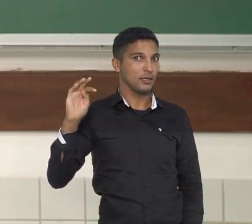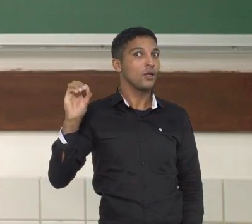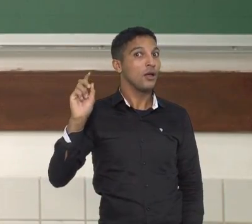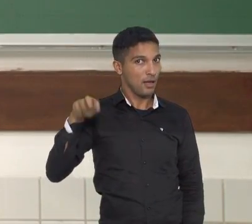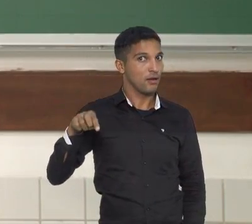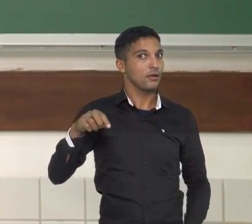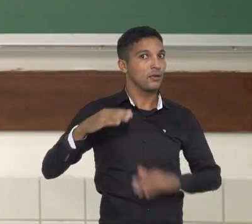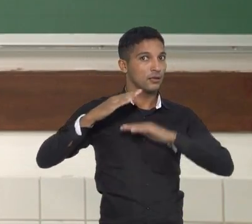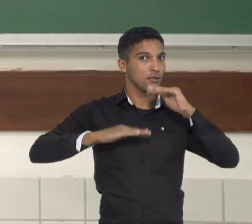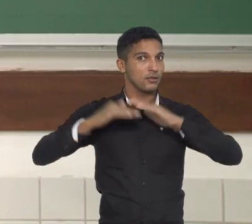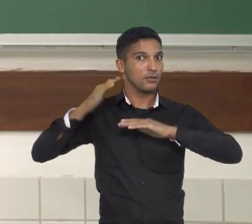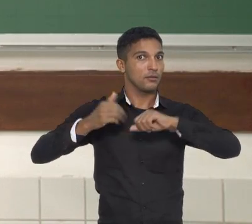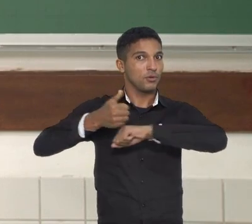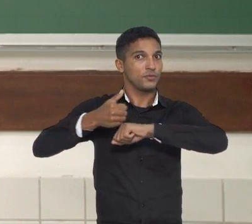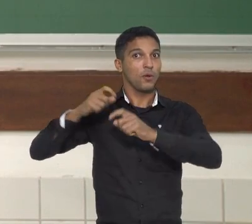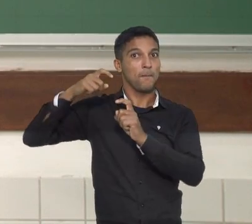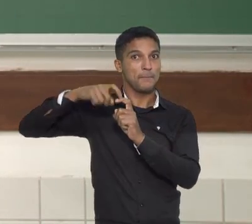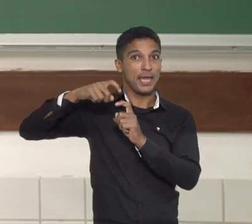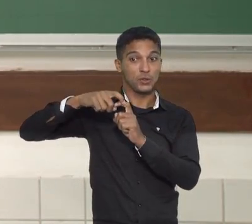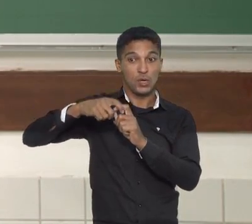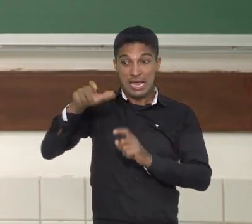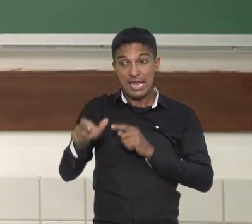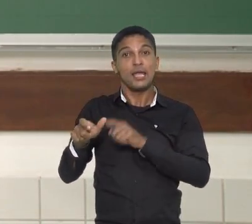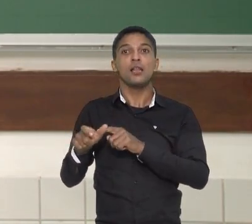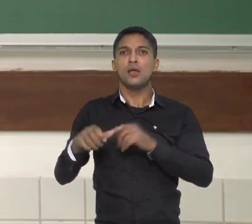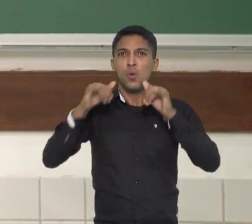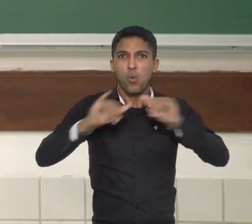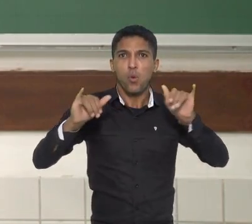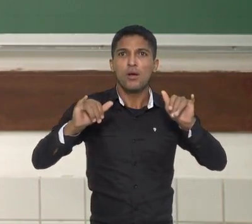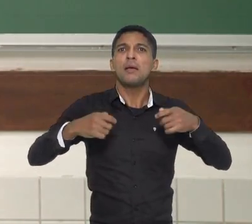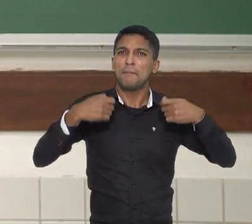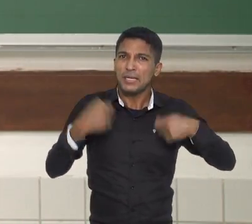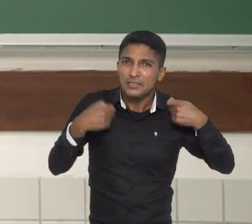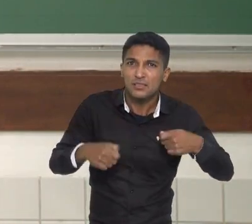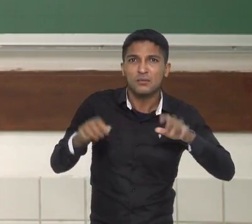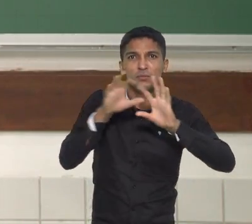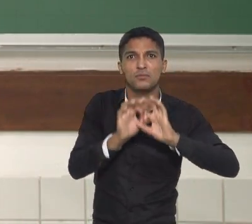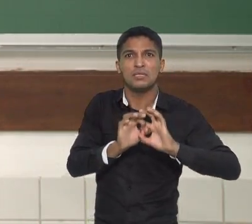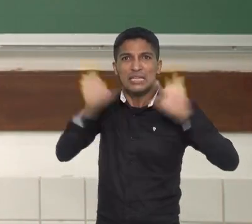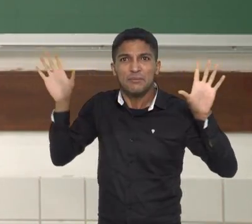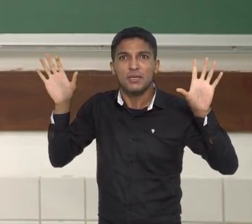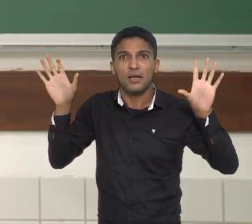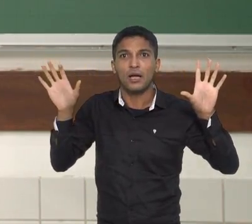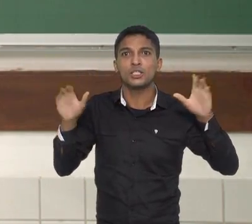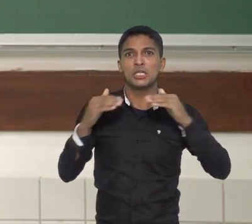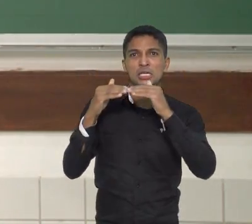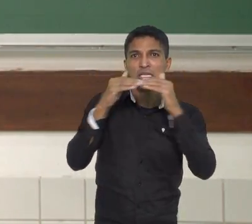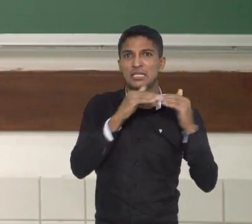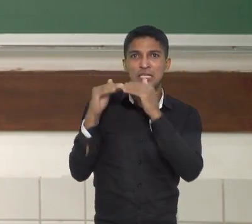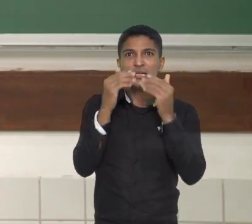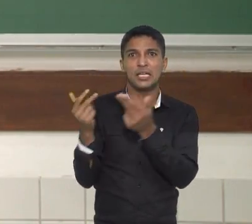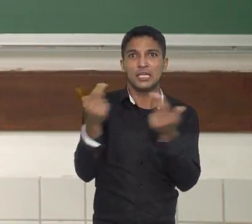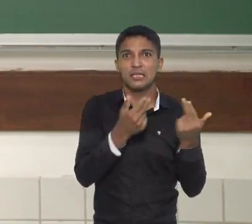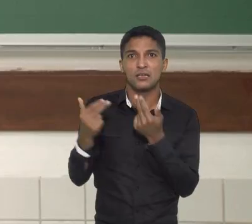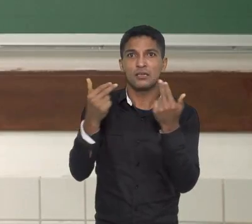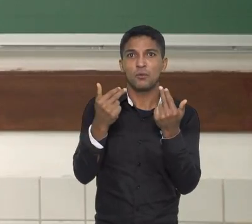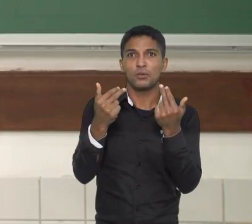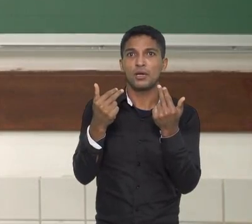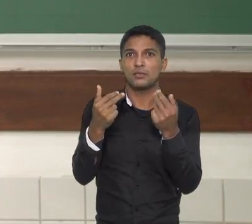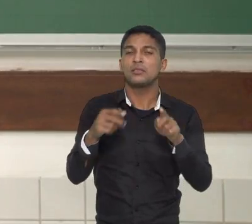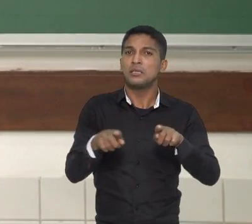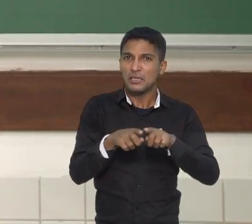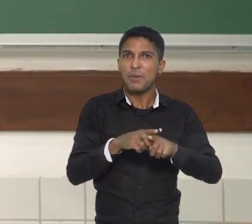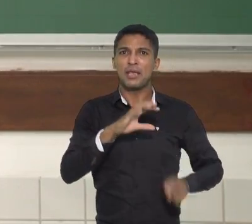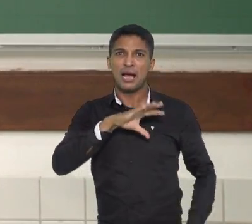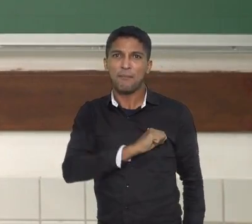olha, precisamos de igualdade, de liberdade, certo? E fraternidade, e o Agostinho Gomes